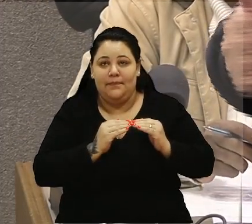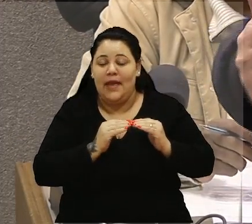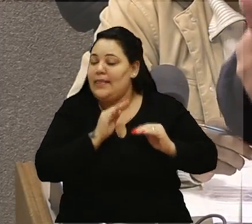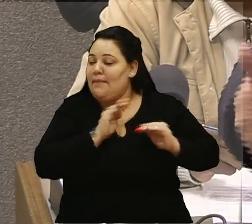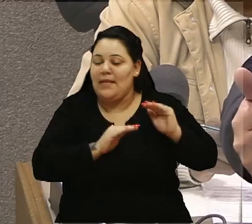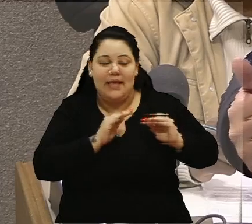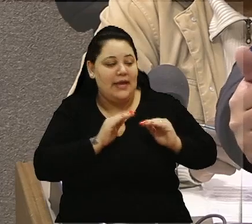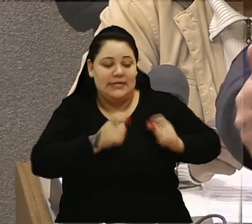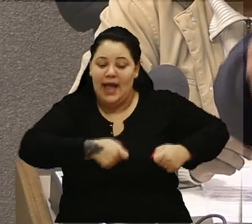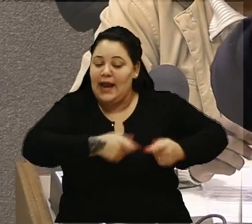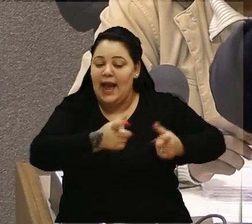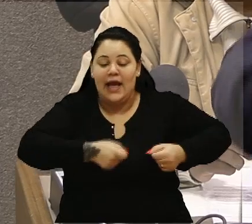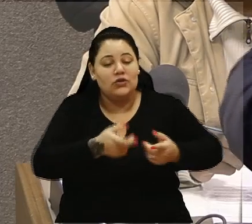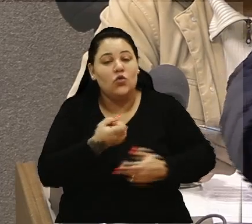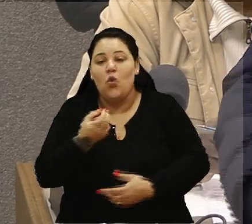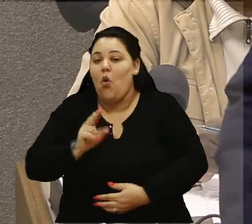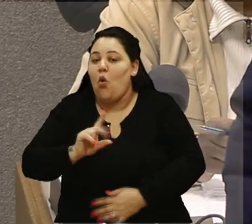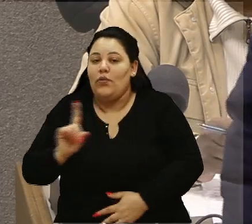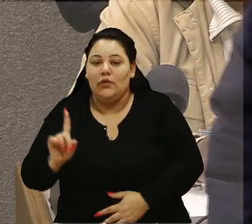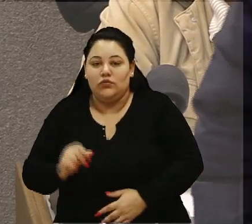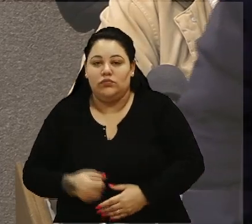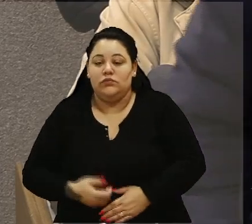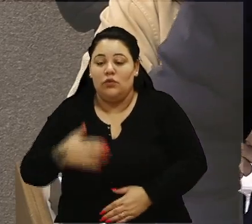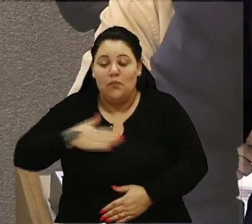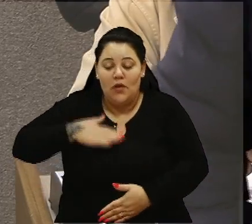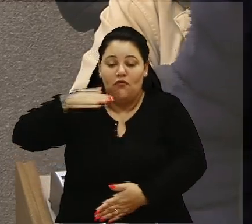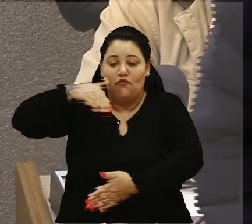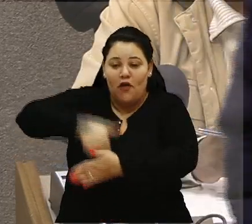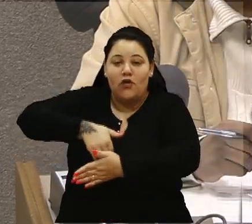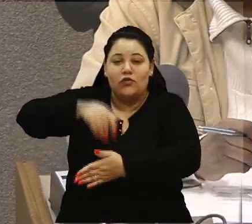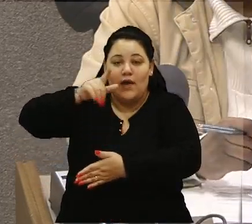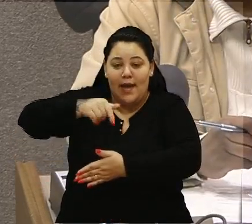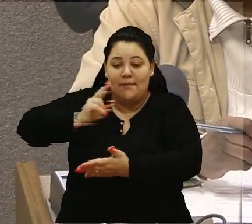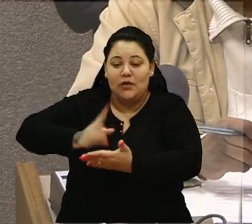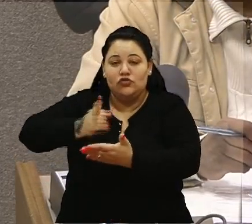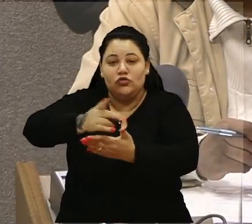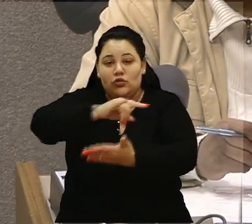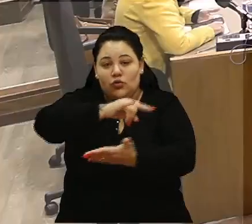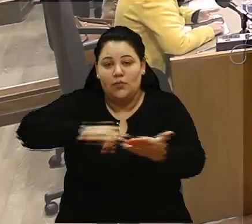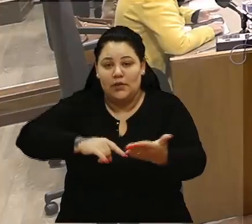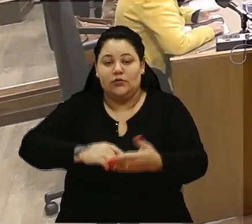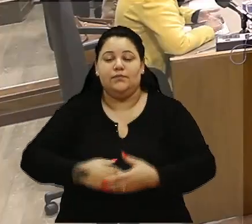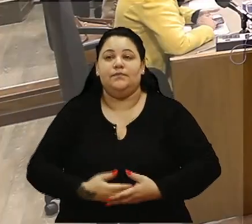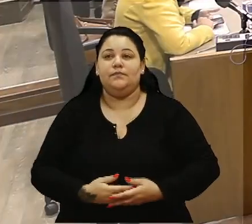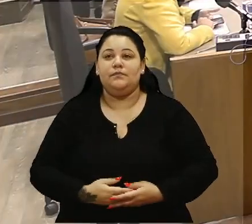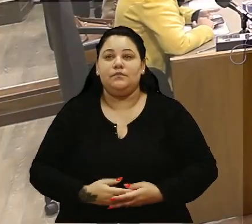onere despesa ou não. Então, o meu voto é por manter o parecer do relator.